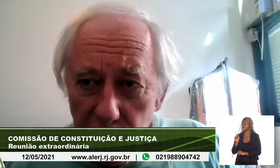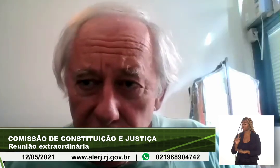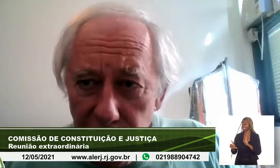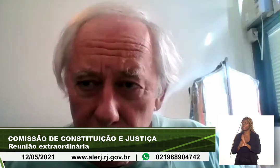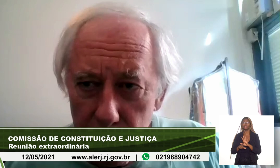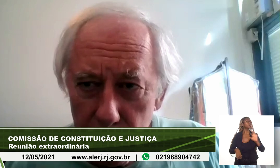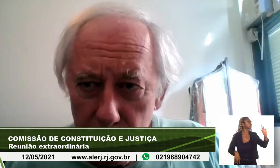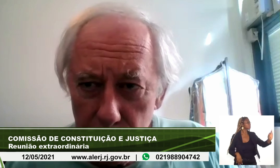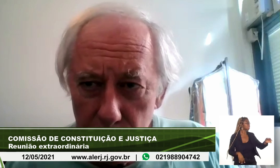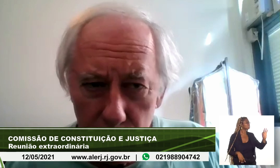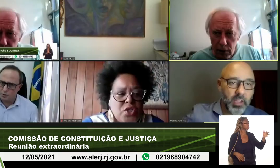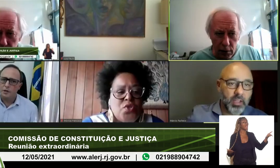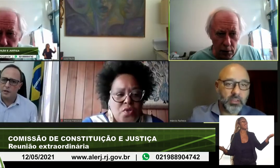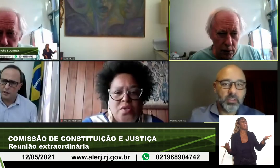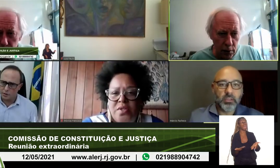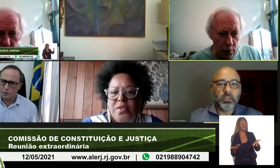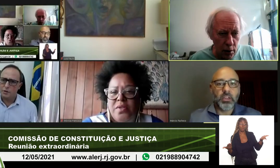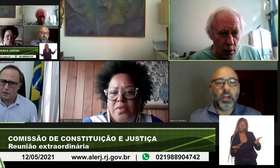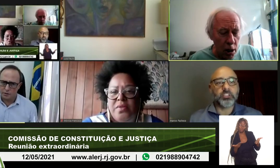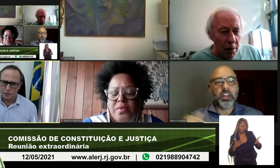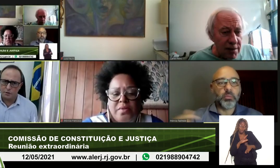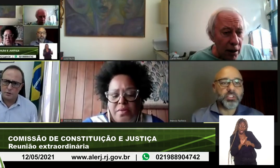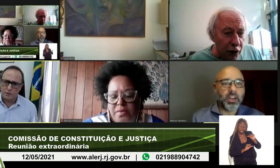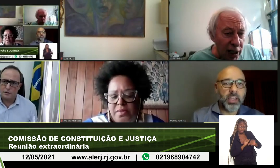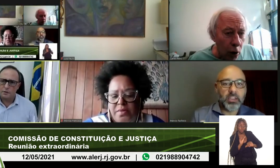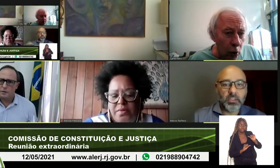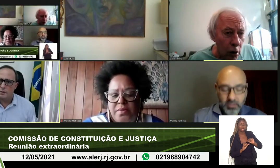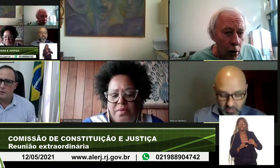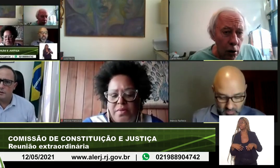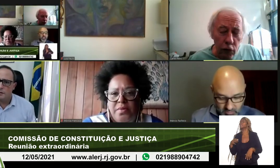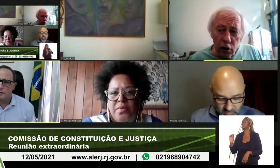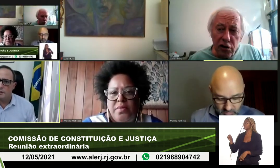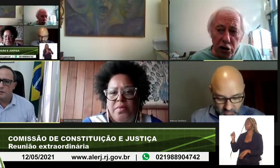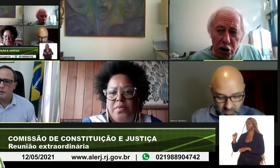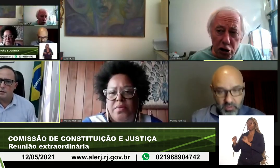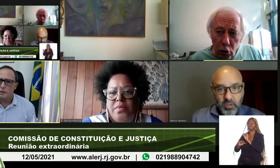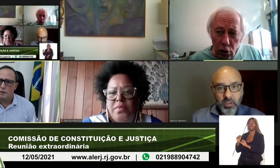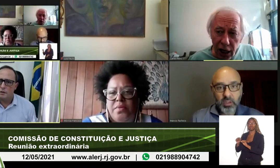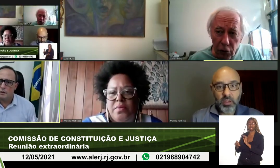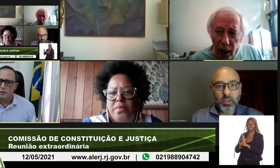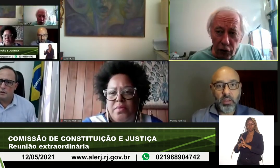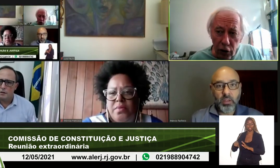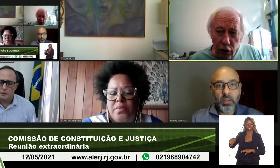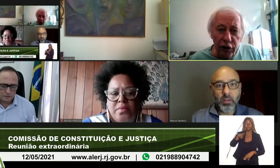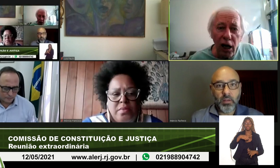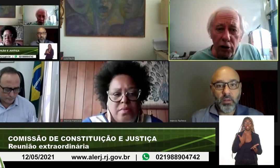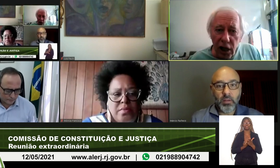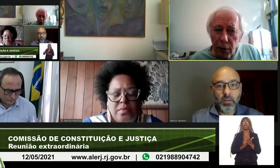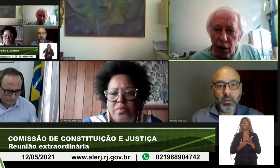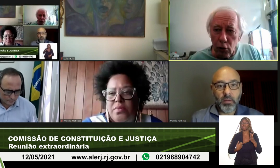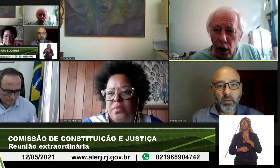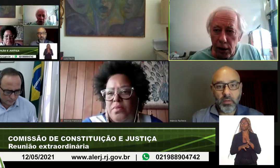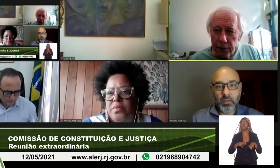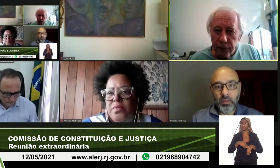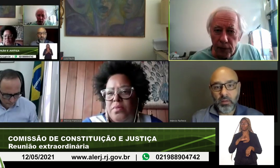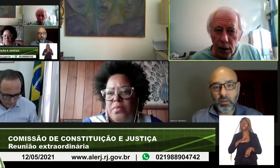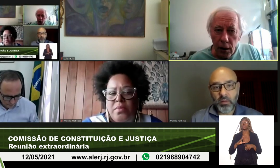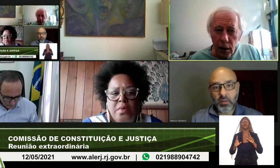não alterar. Isso. Alteramos a lei... Vocês que estudaram mais isso, afinal, o que é